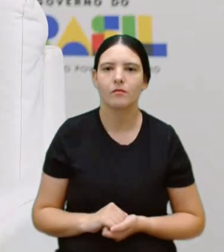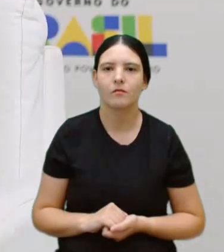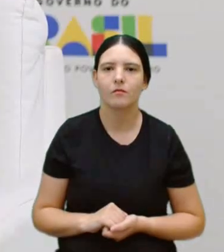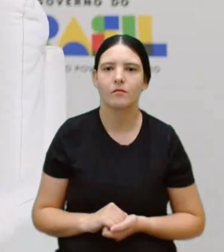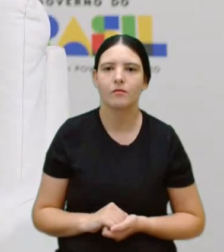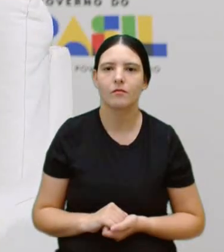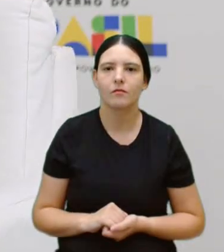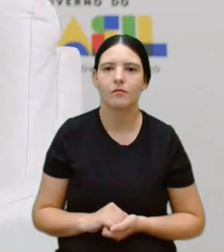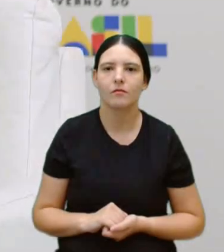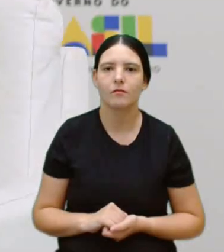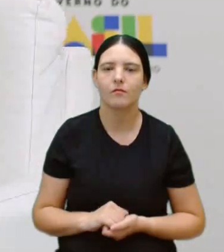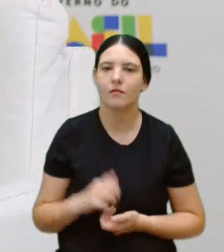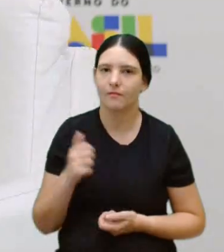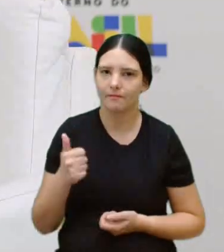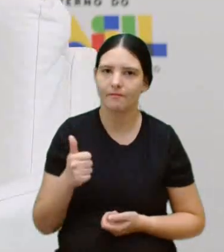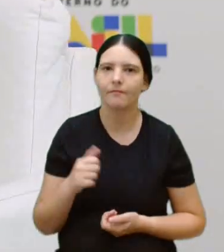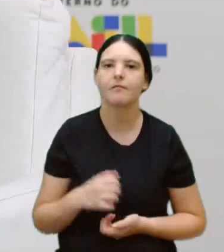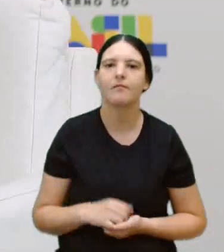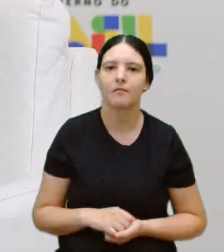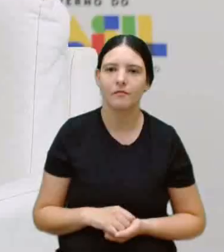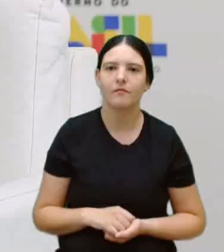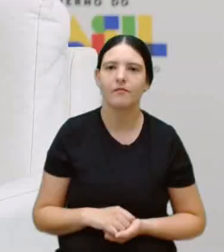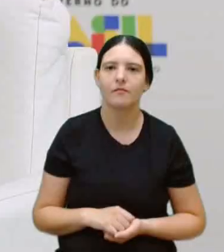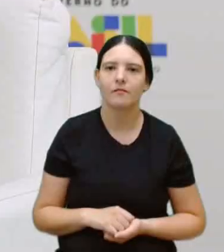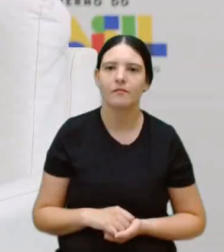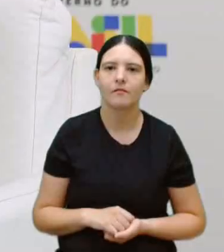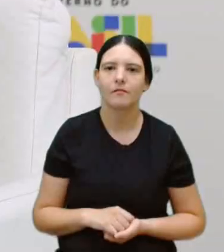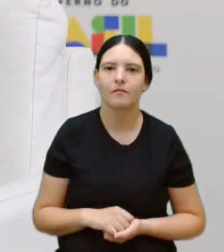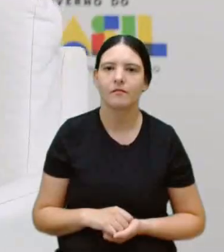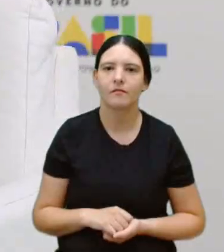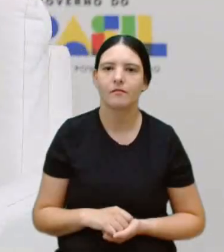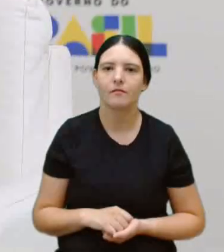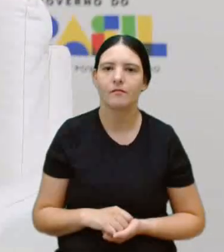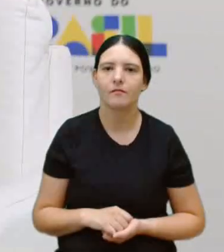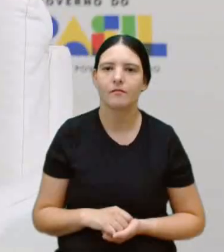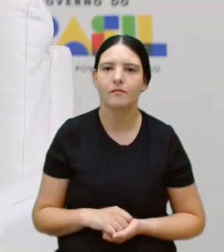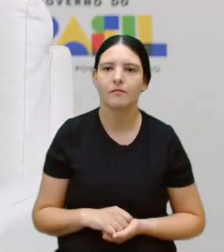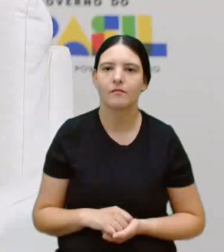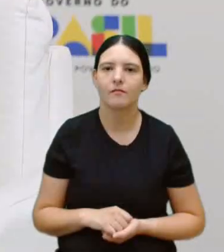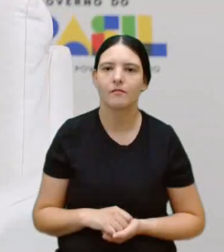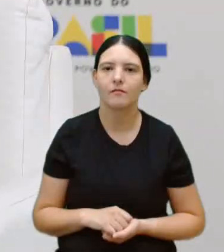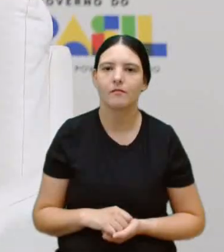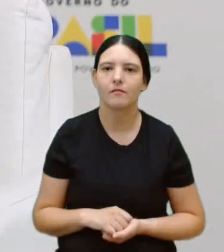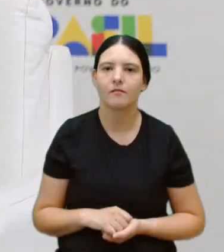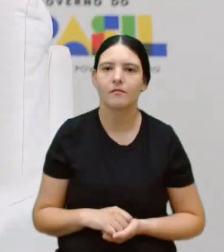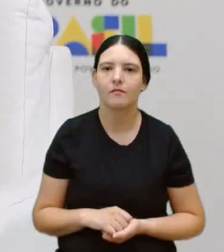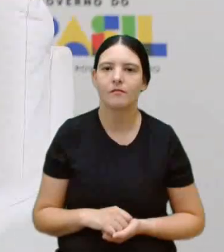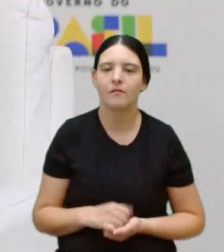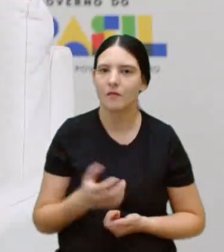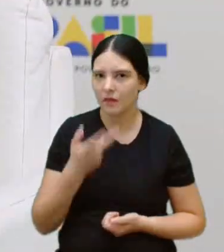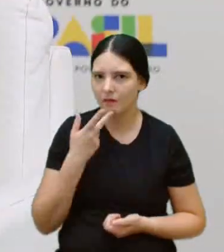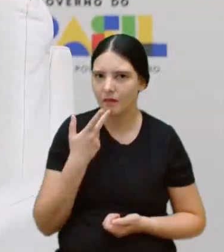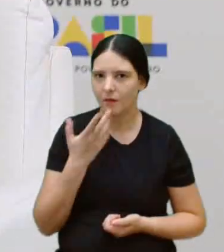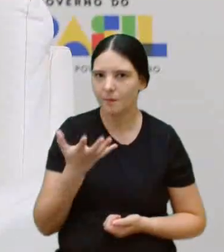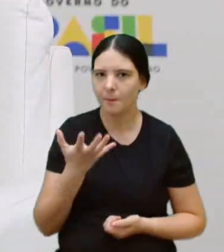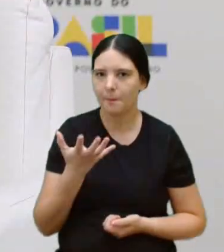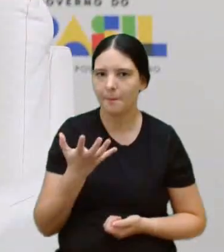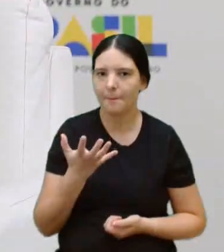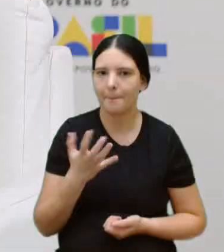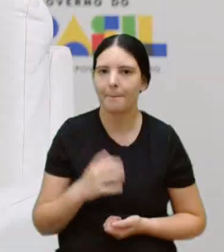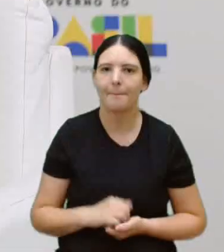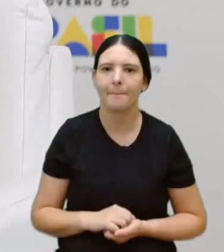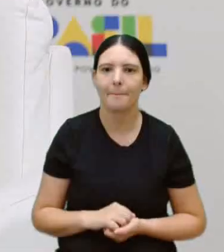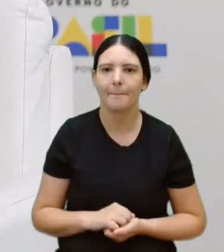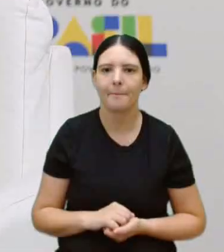Tá, aí. Página 100. Oi? Sim. Quer falar? Ele pega o livro e o